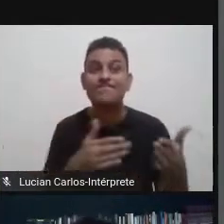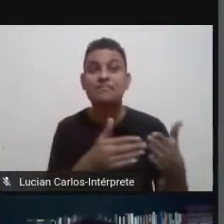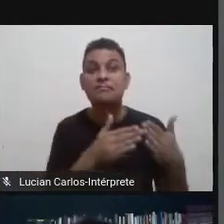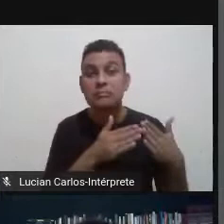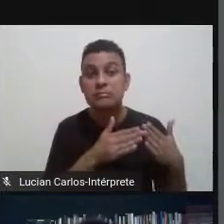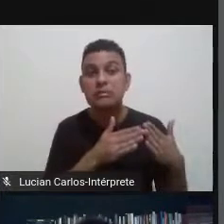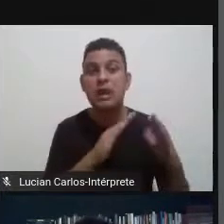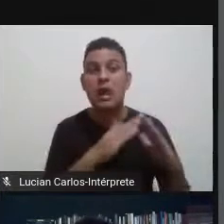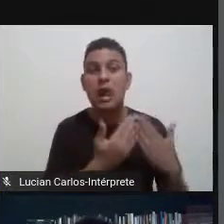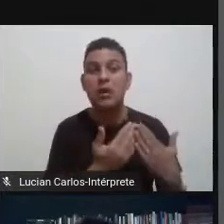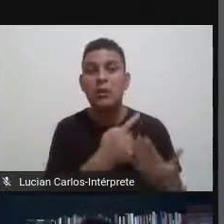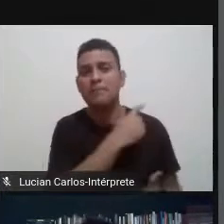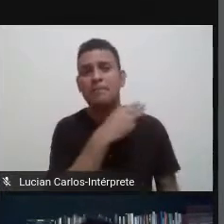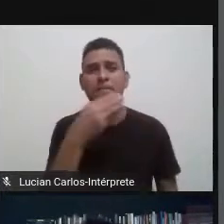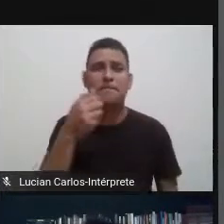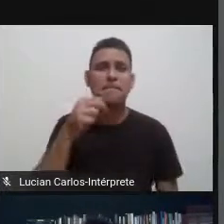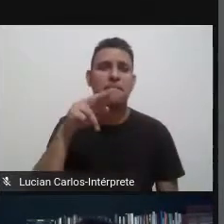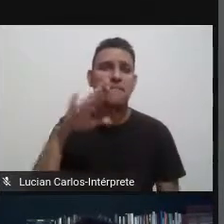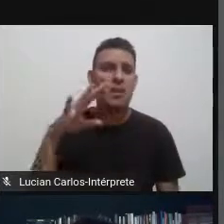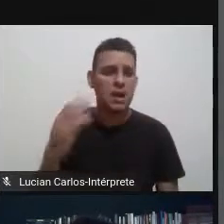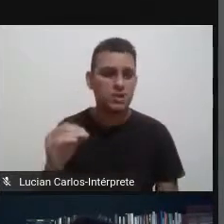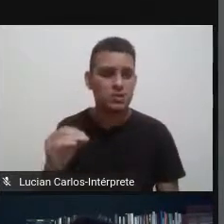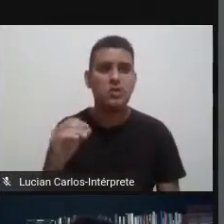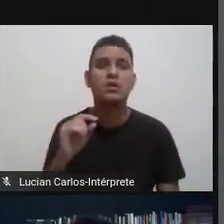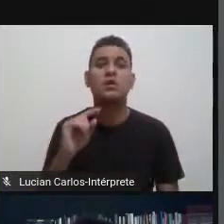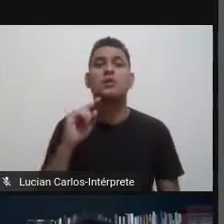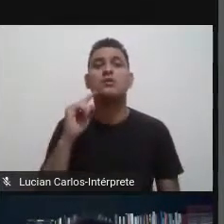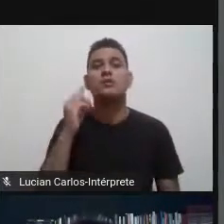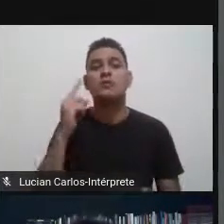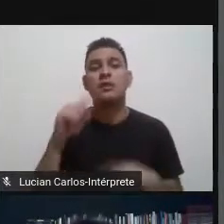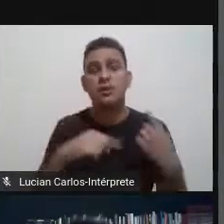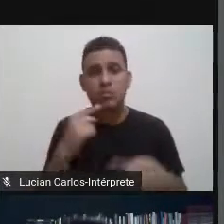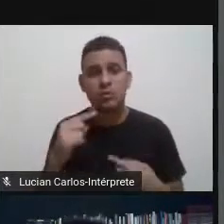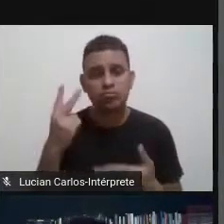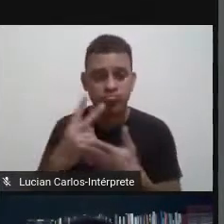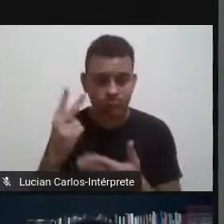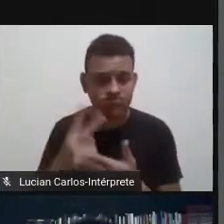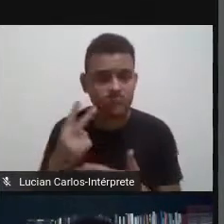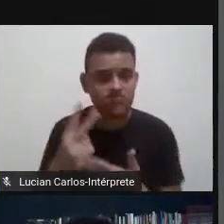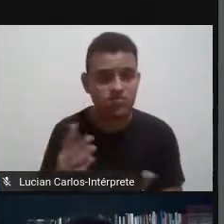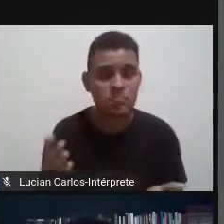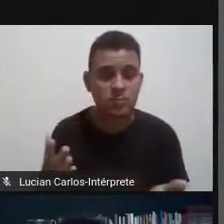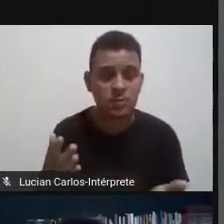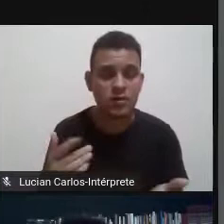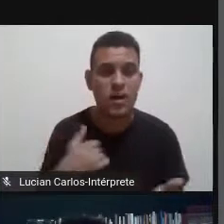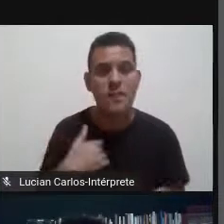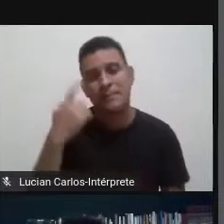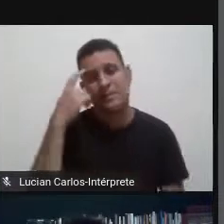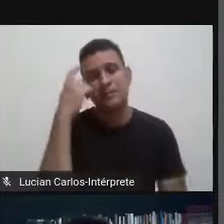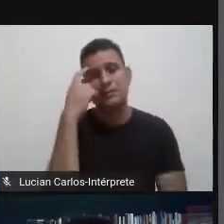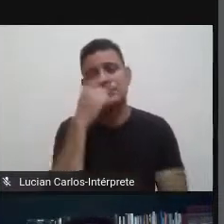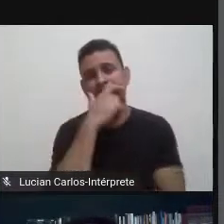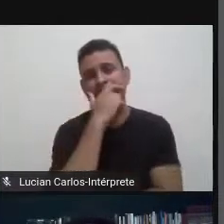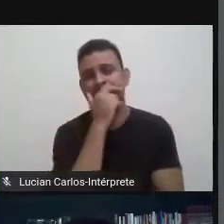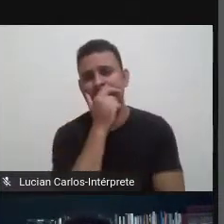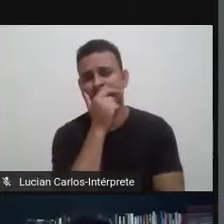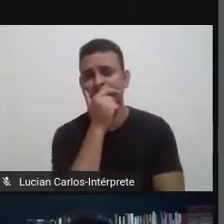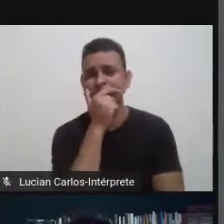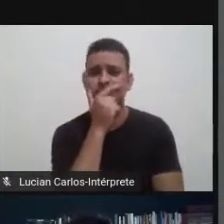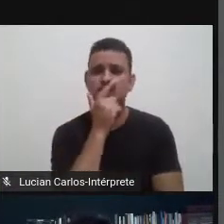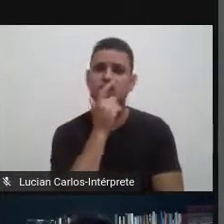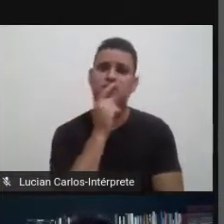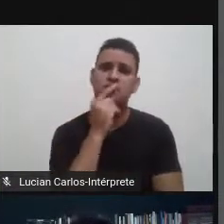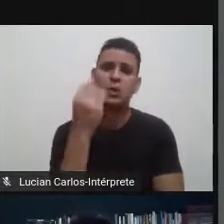aulas, lá em março, depois a antecipação do recesso escolar, e nós ali pensando, né,